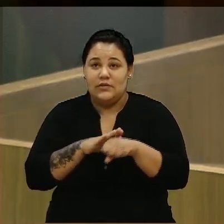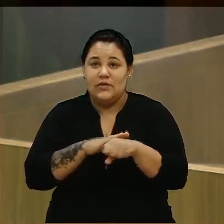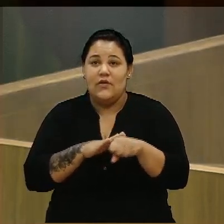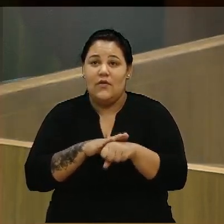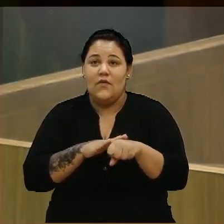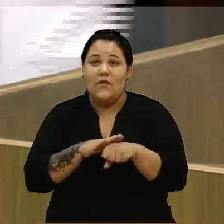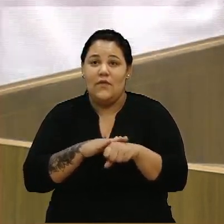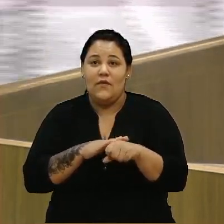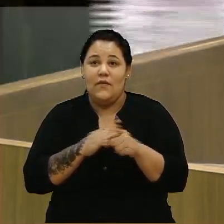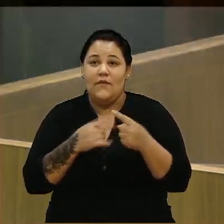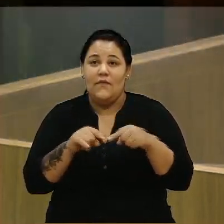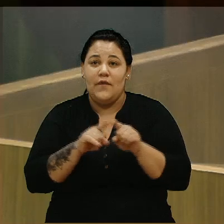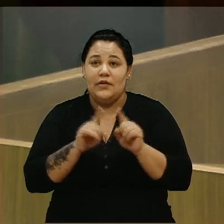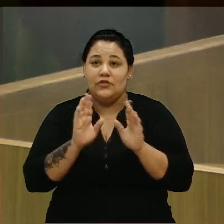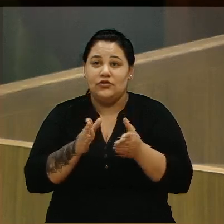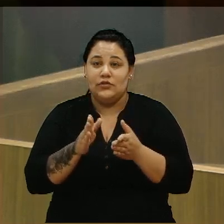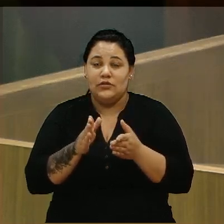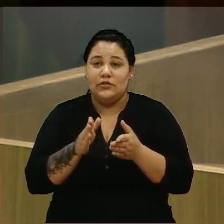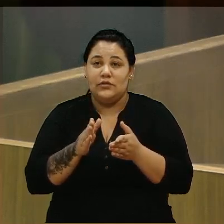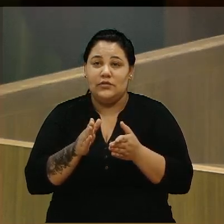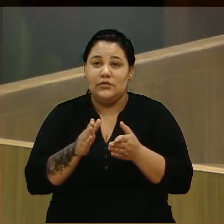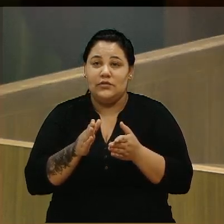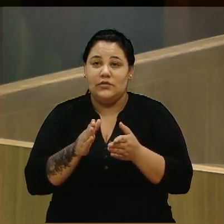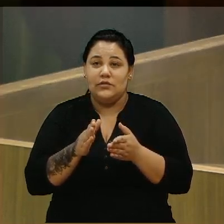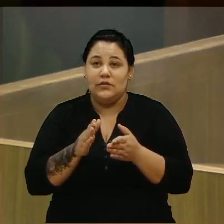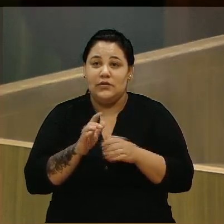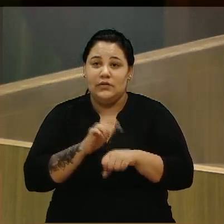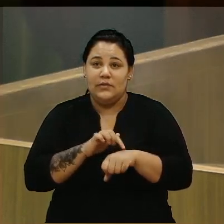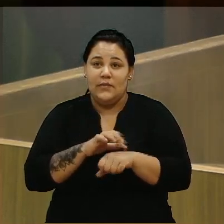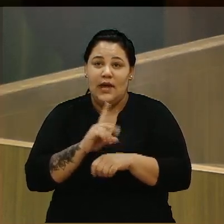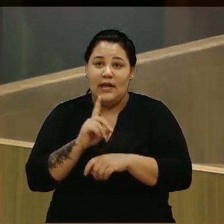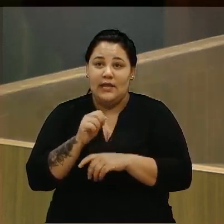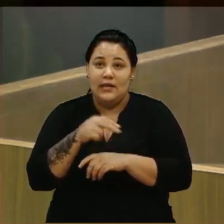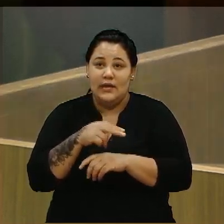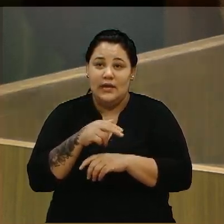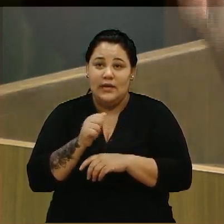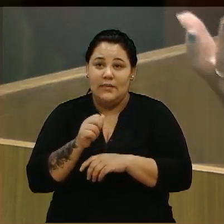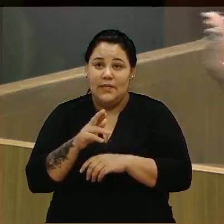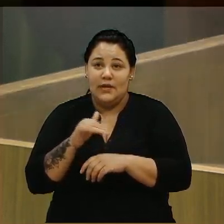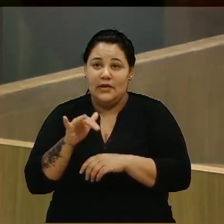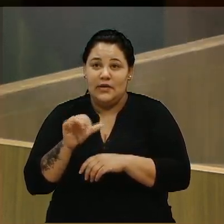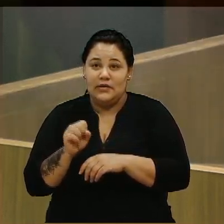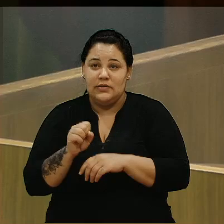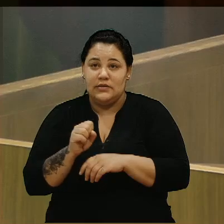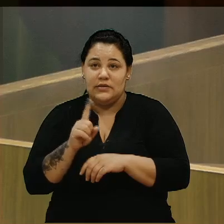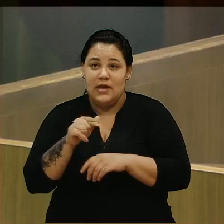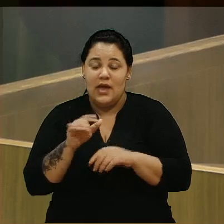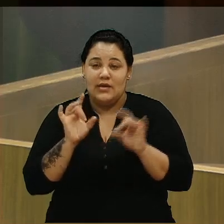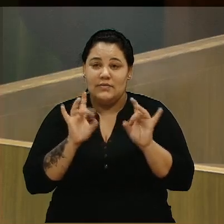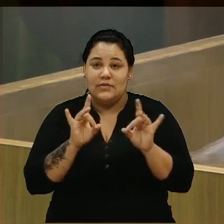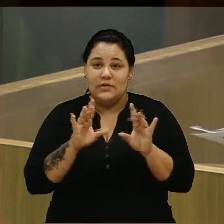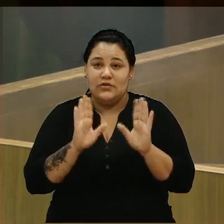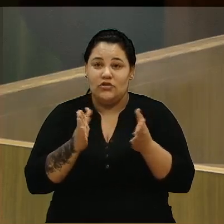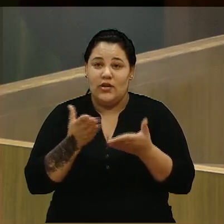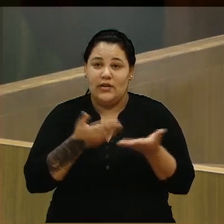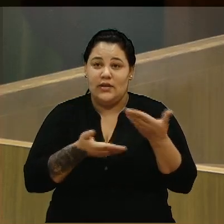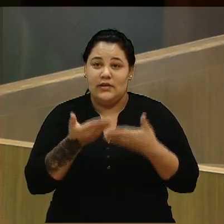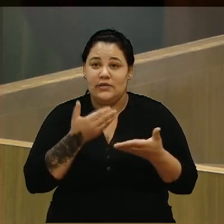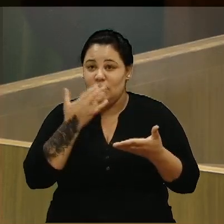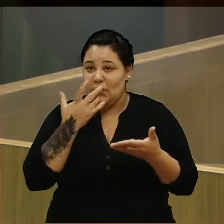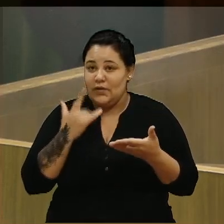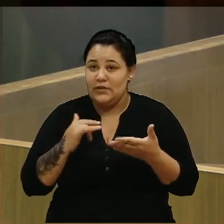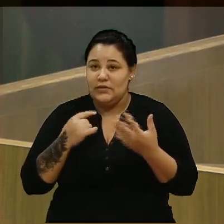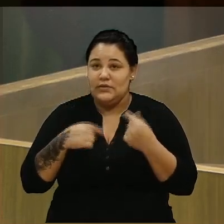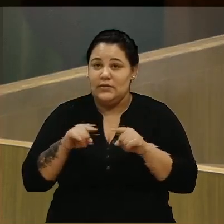fazendo há bastante tempo aí com a Damaris Agnes, que é uma especialista já também tratando com crianças, e